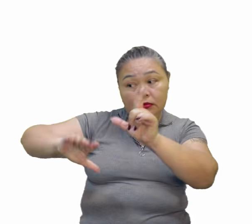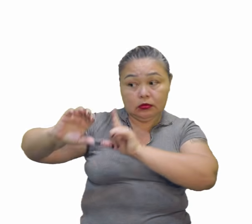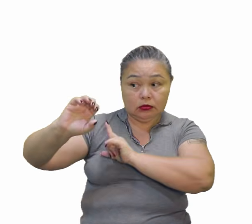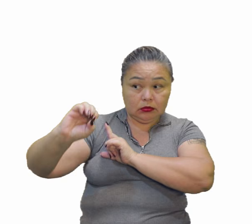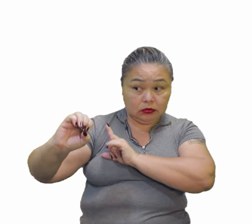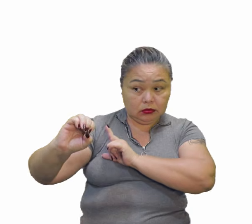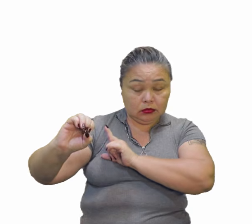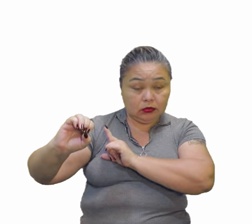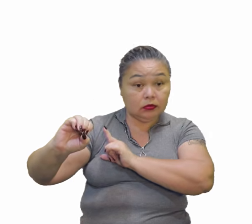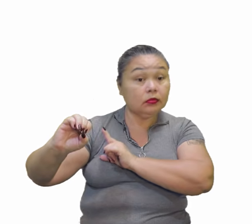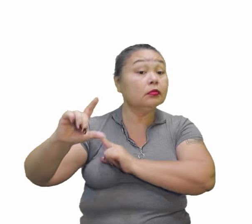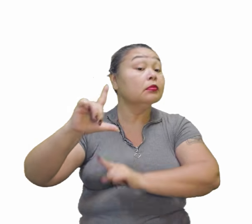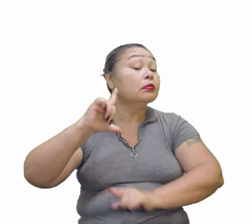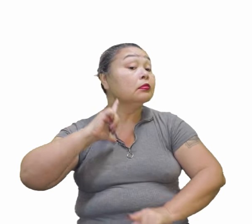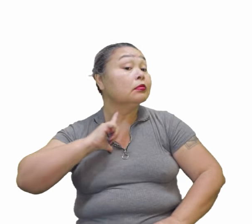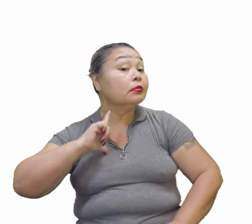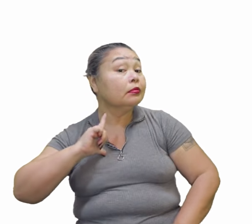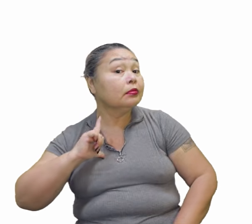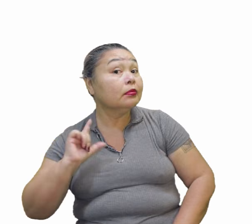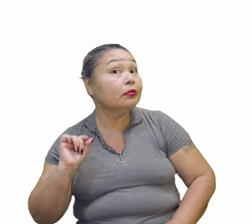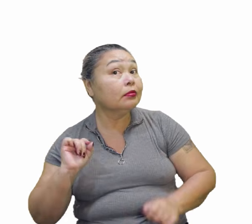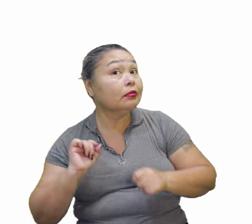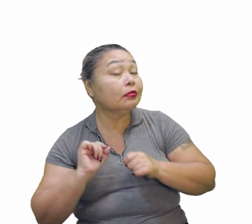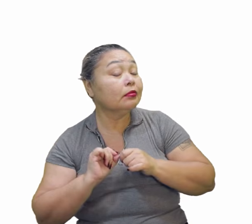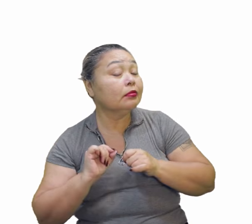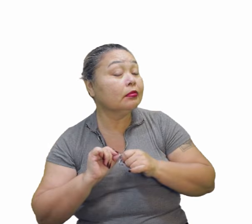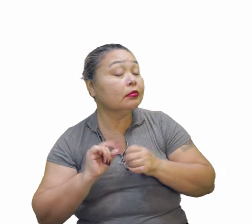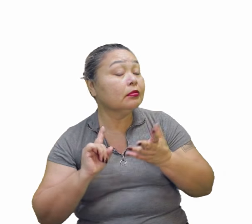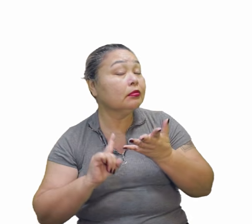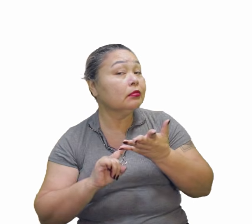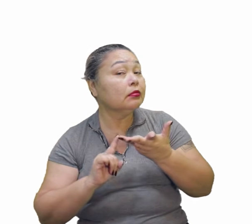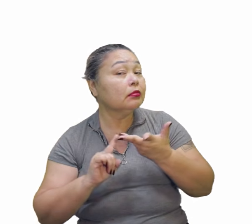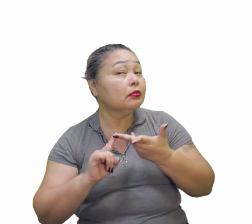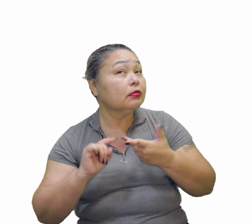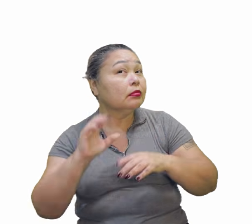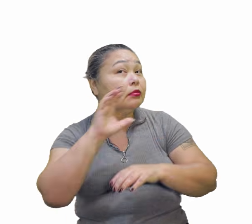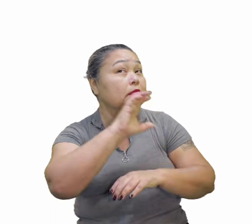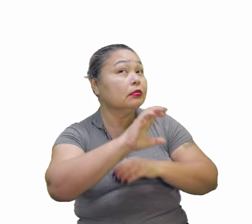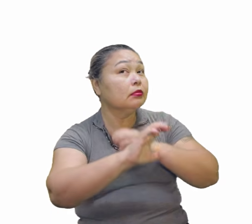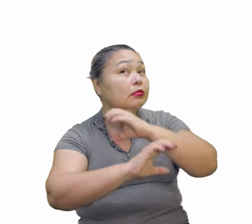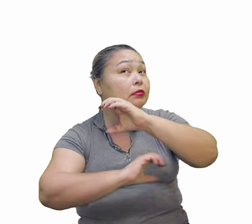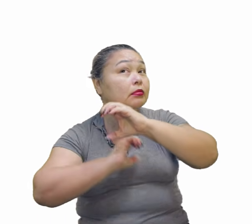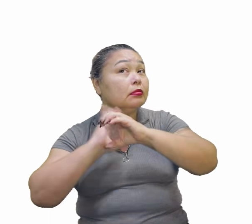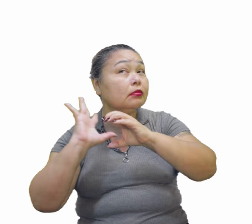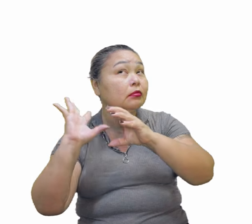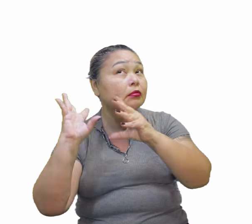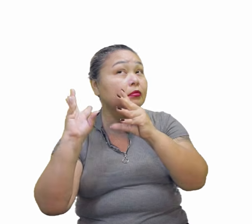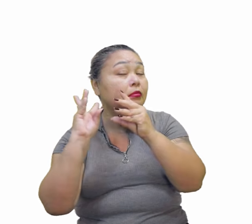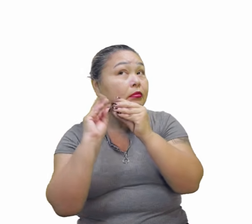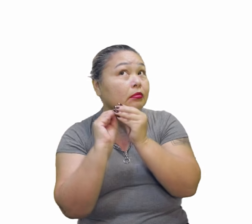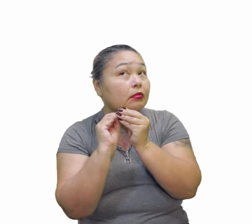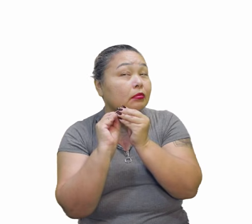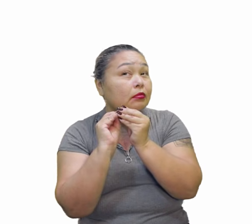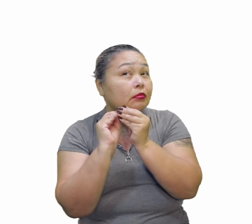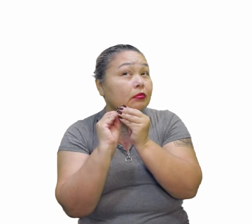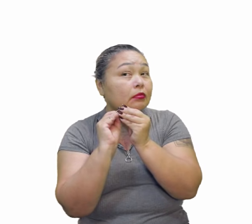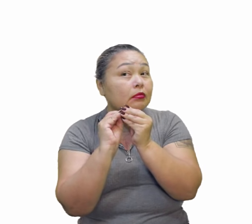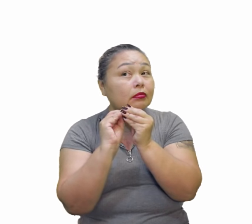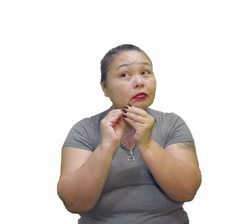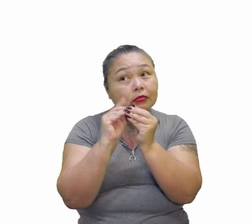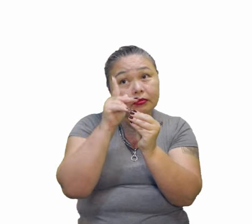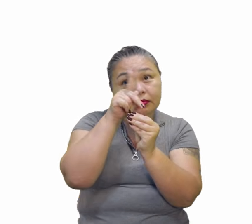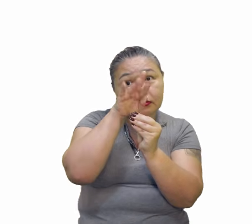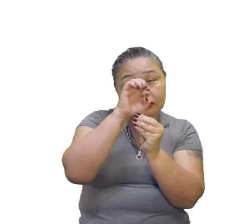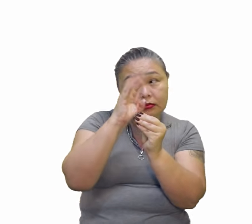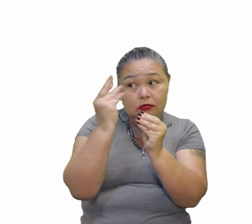O. O que eu tenho que fazer então, professora? Contar quantos carbonos tem e juntar o